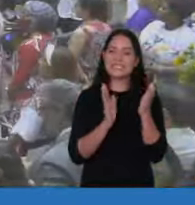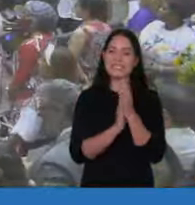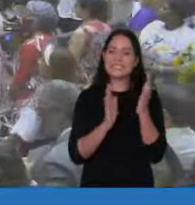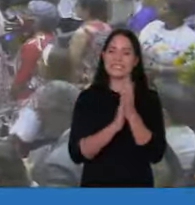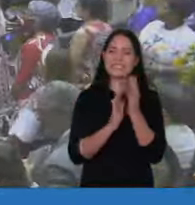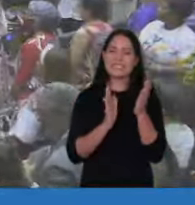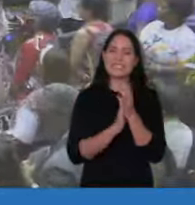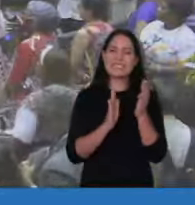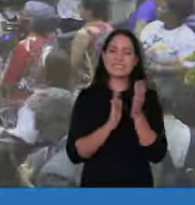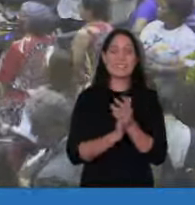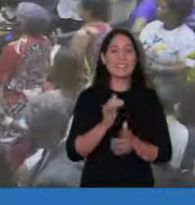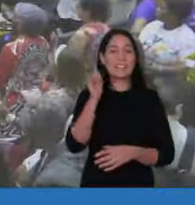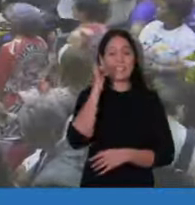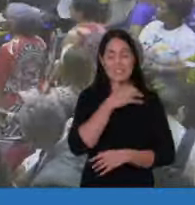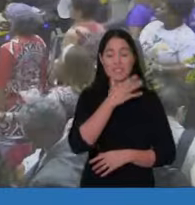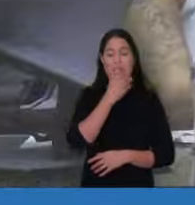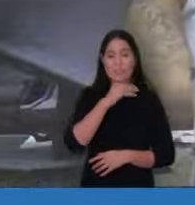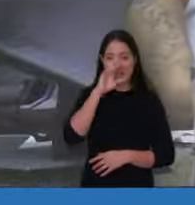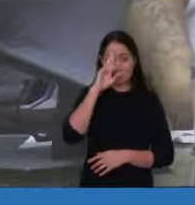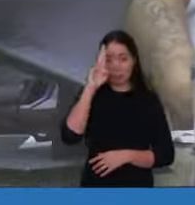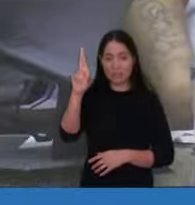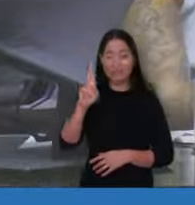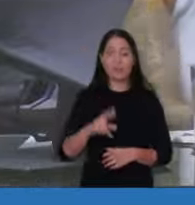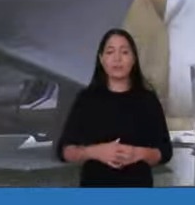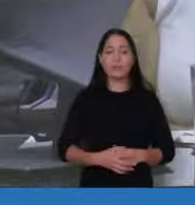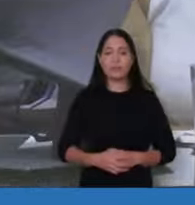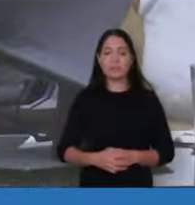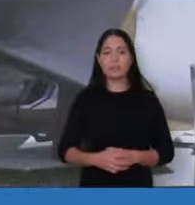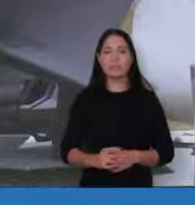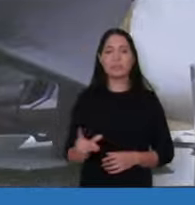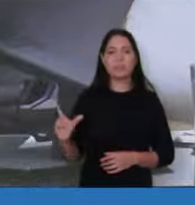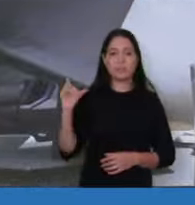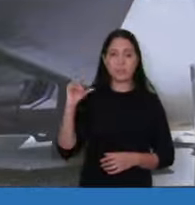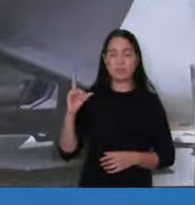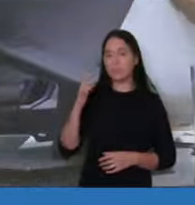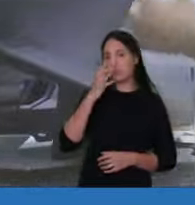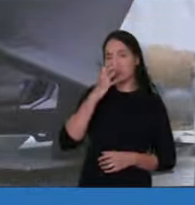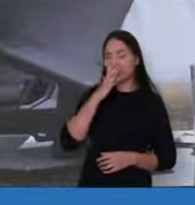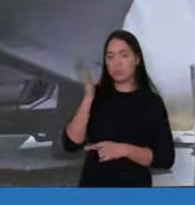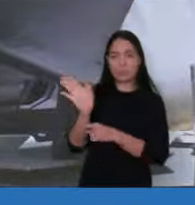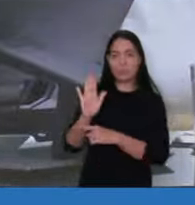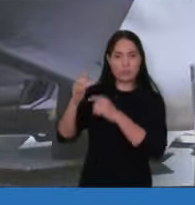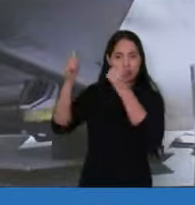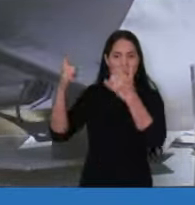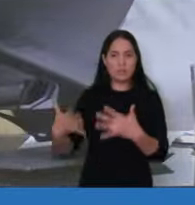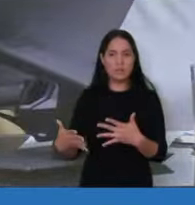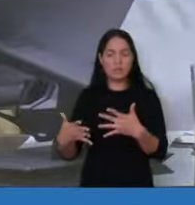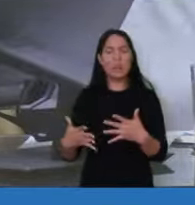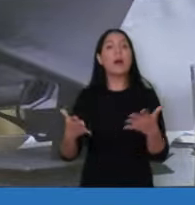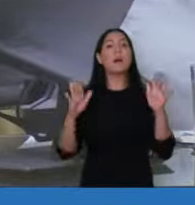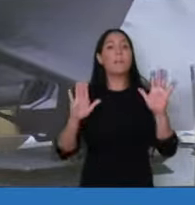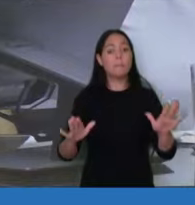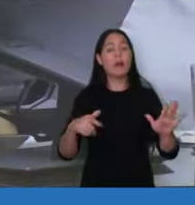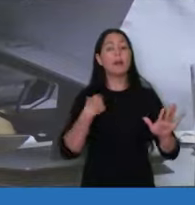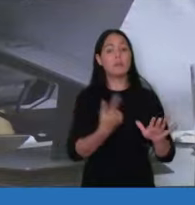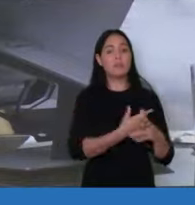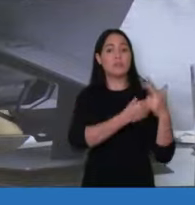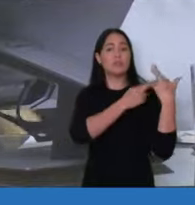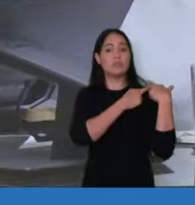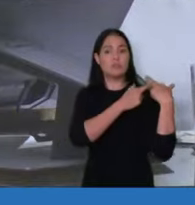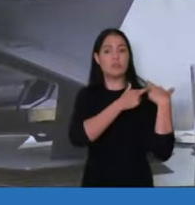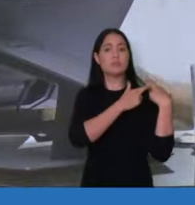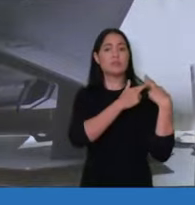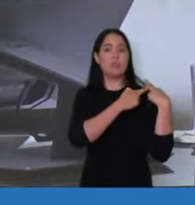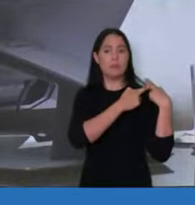Senhoras e senhores, antes de assistirmos o vídeo institucional, eu quero referir que é com grande responsabilidade, mas também